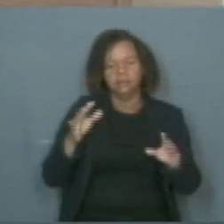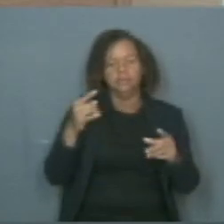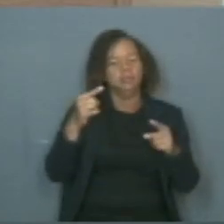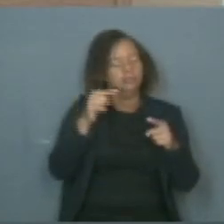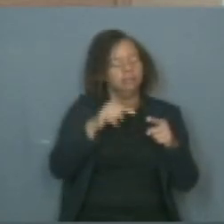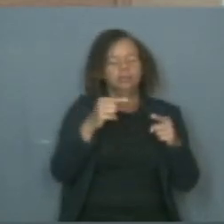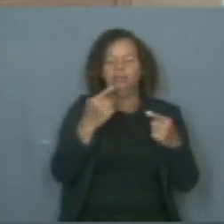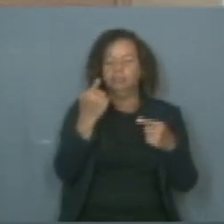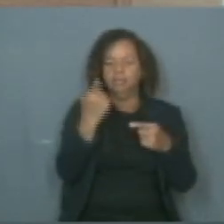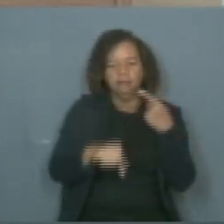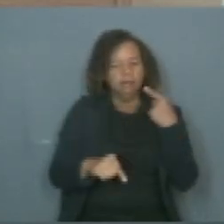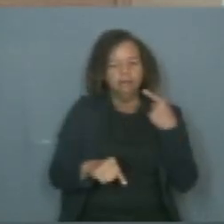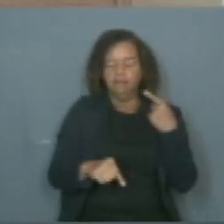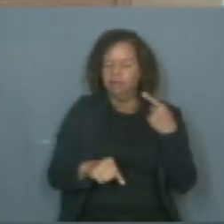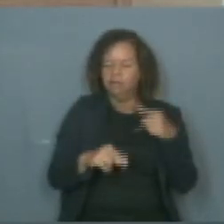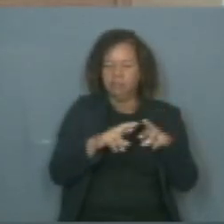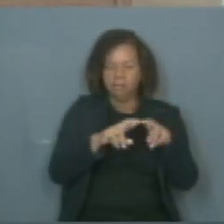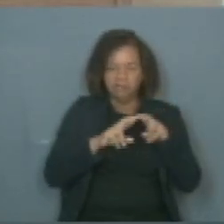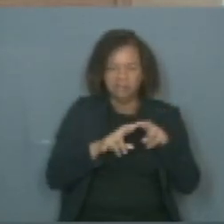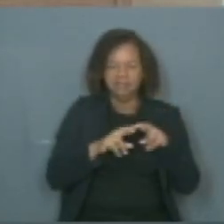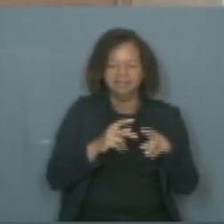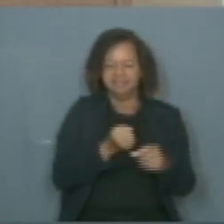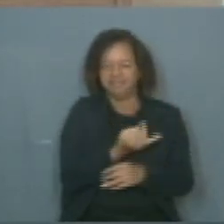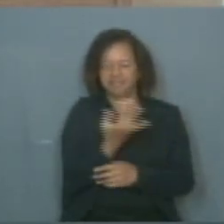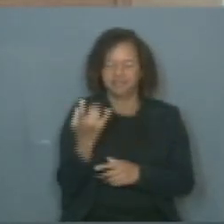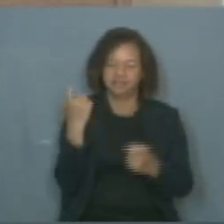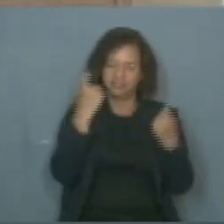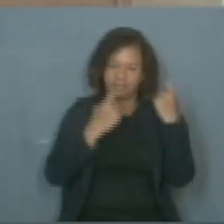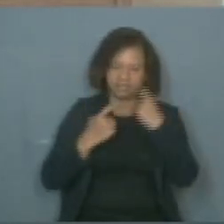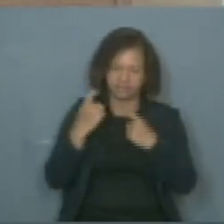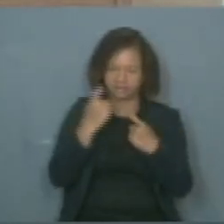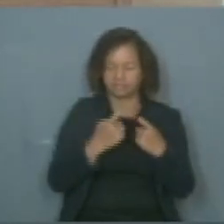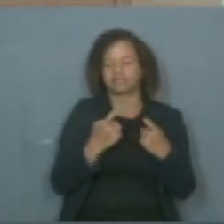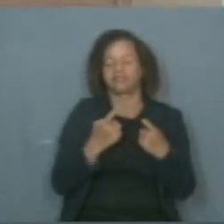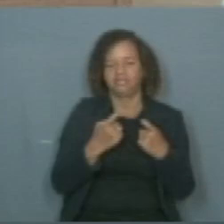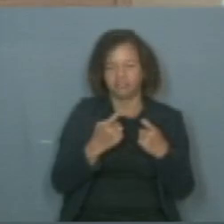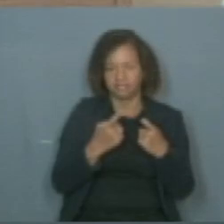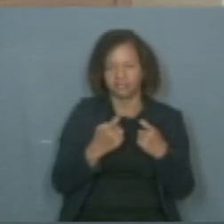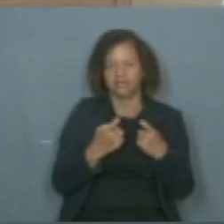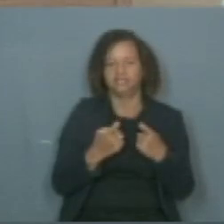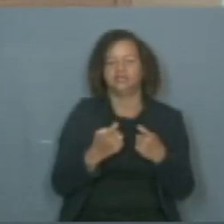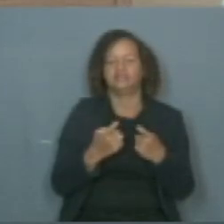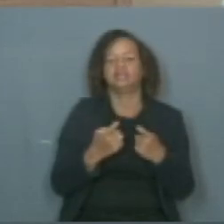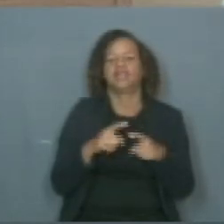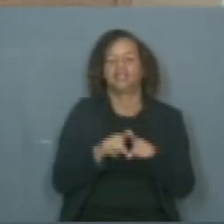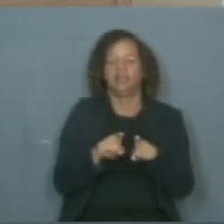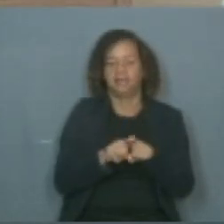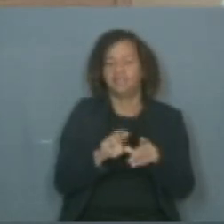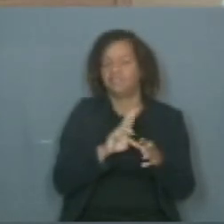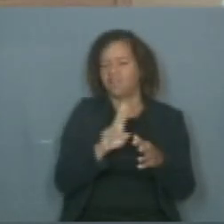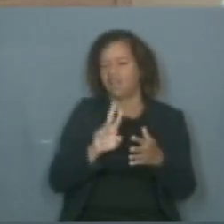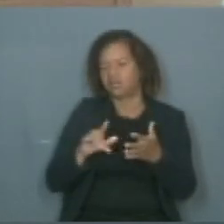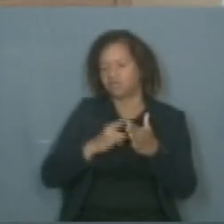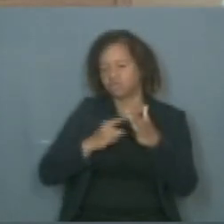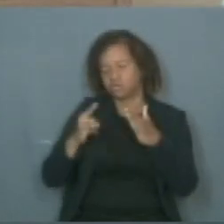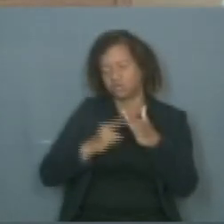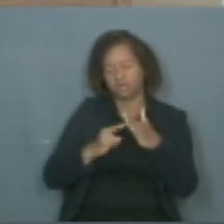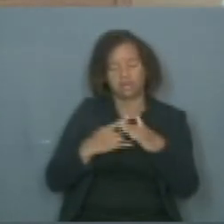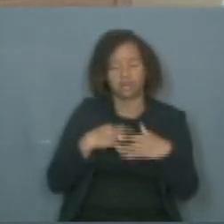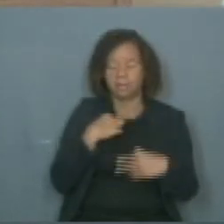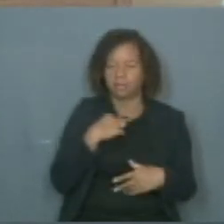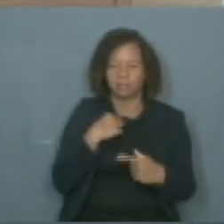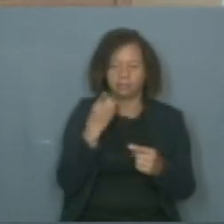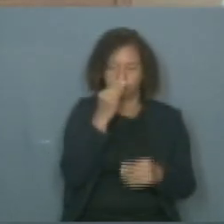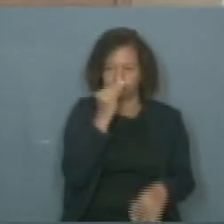esse requerimento, porque levanta sérias preocupações conceituais, operacionais, institucionais, que não podemos